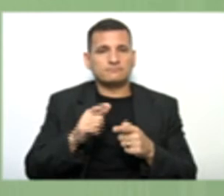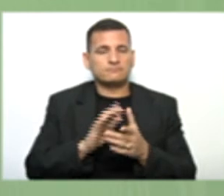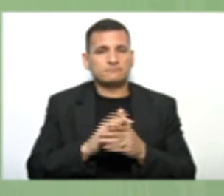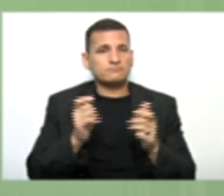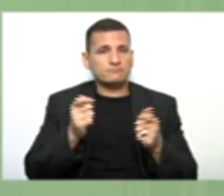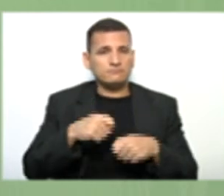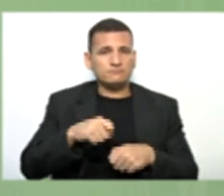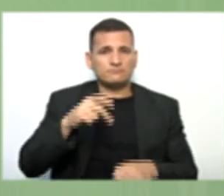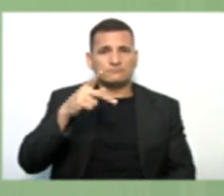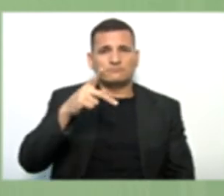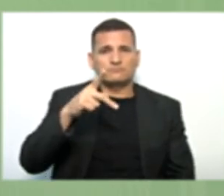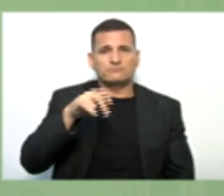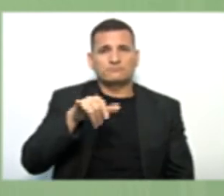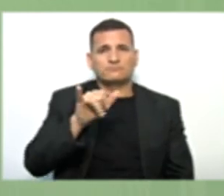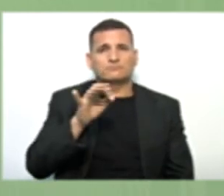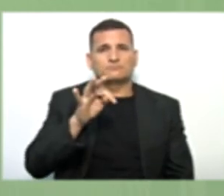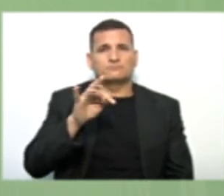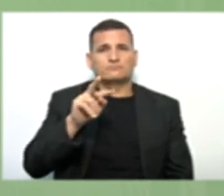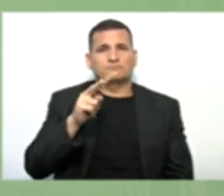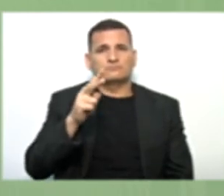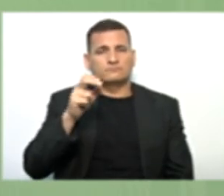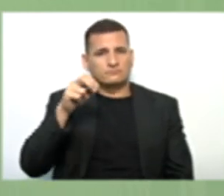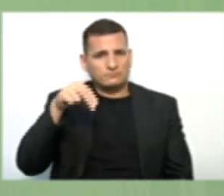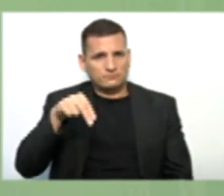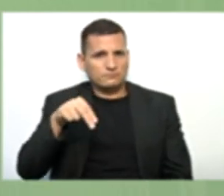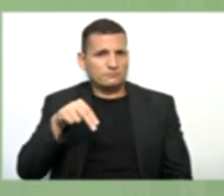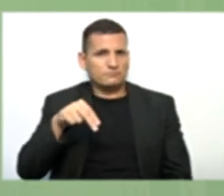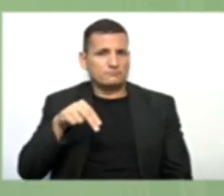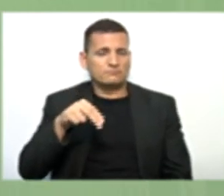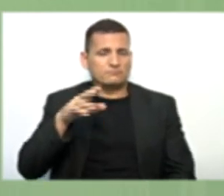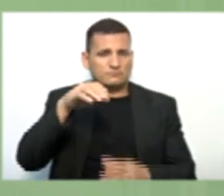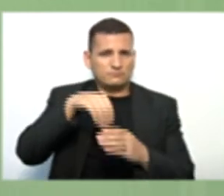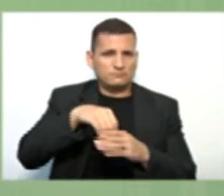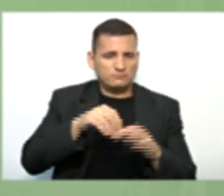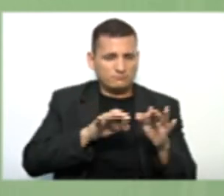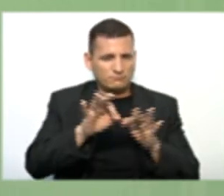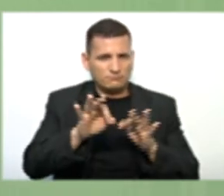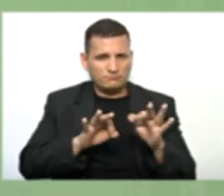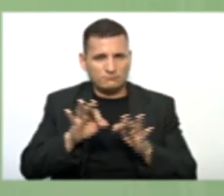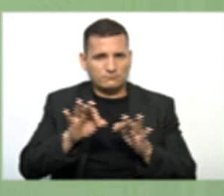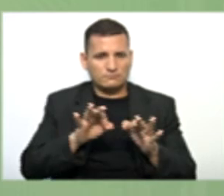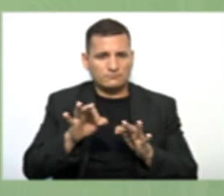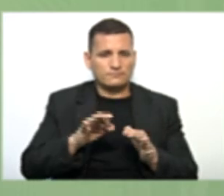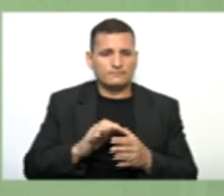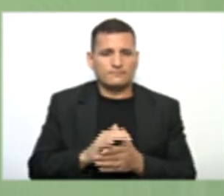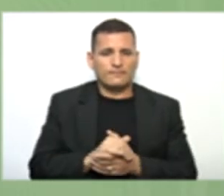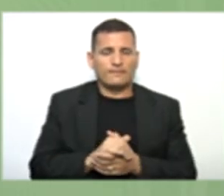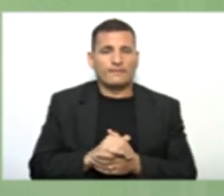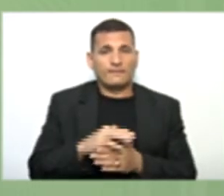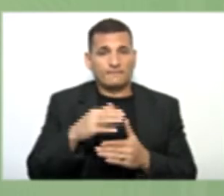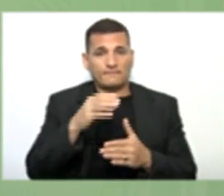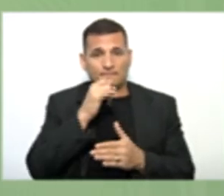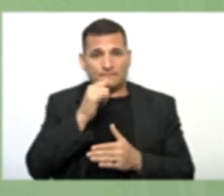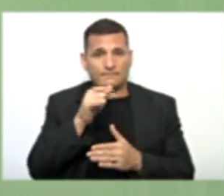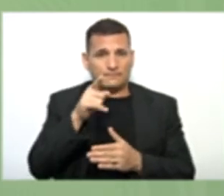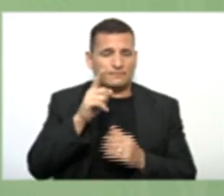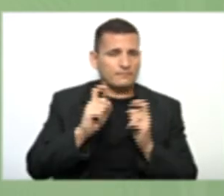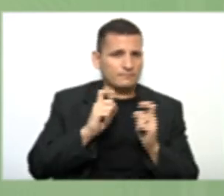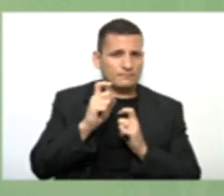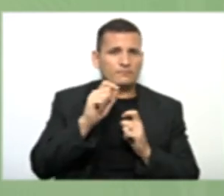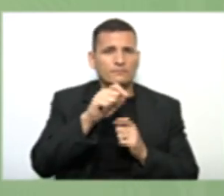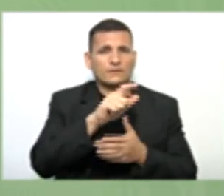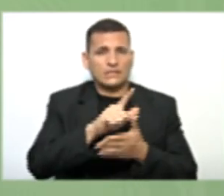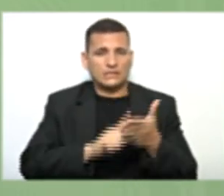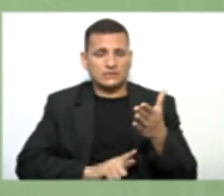Python administre essas questões internamente. Ou seja, ao invés de a gente se preocupar com a impressão dessa lista, o que está lá